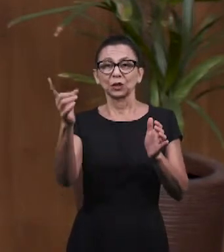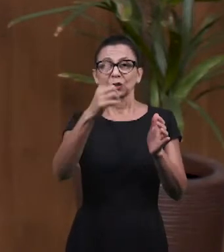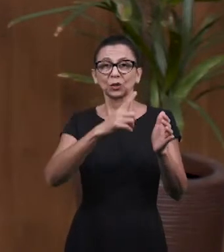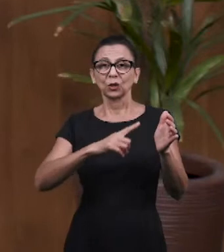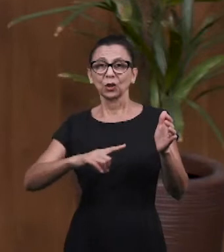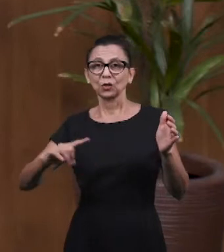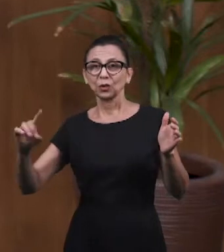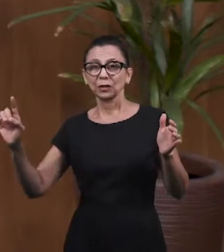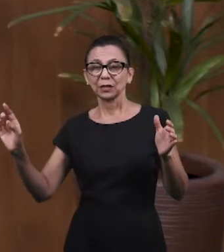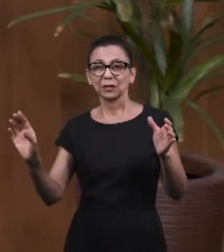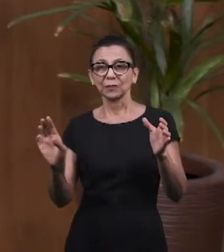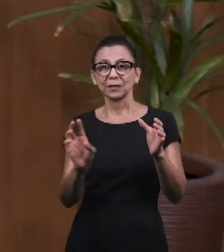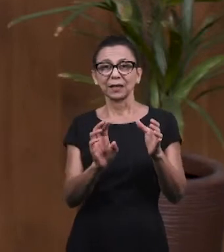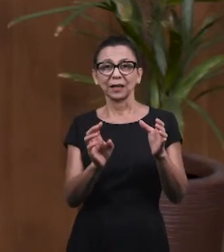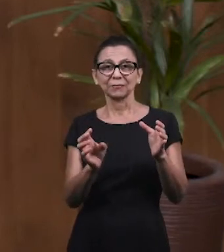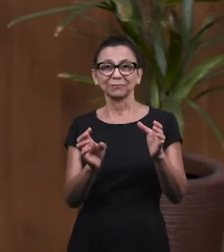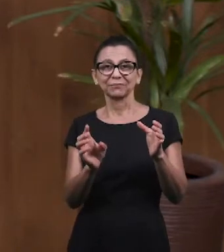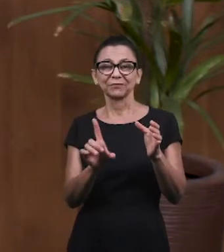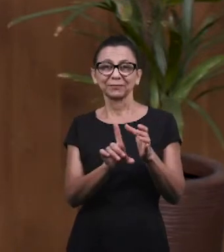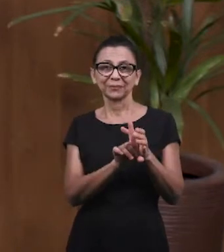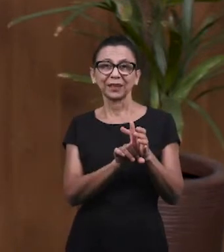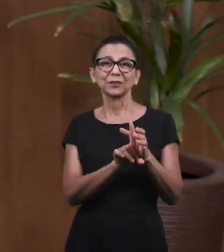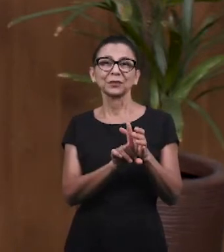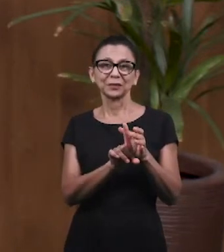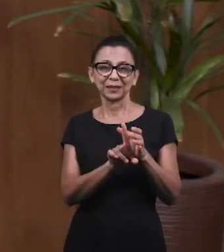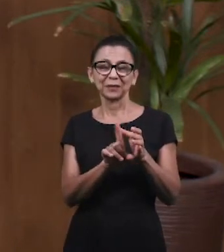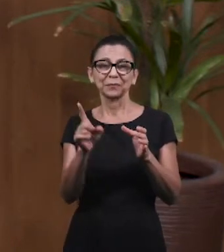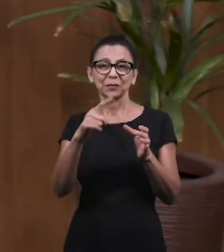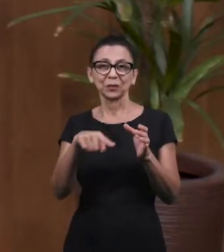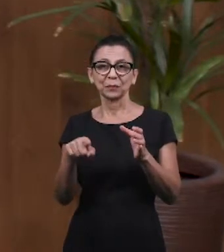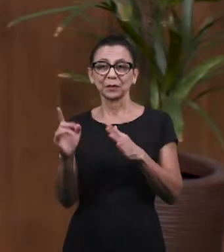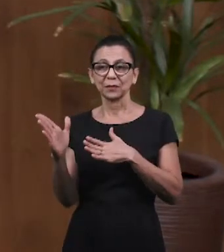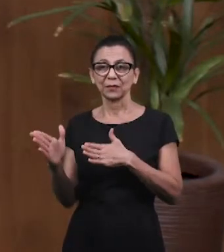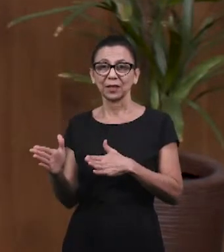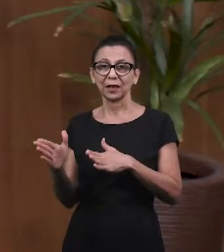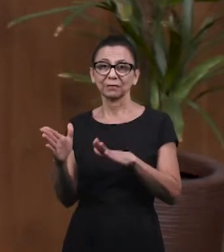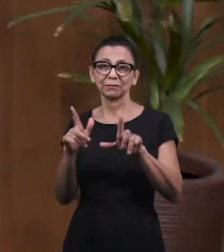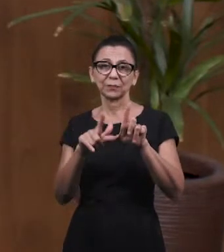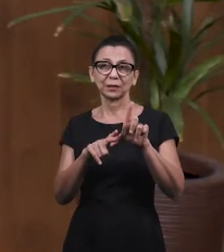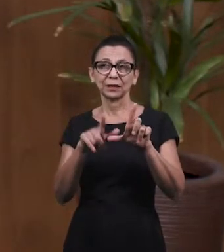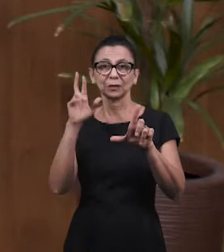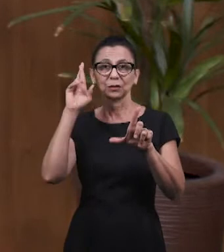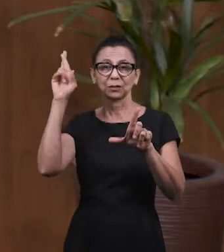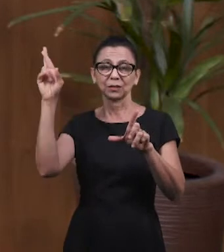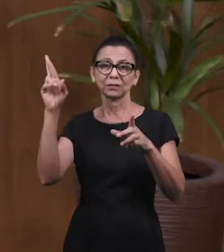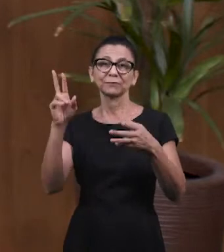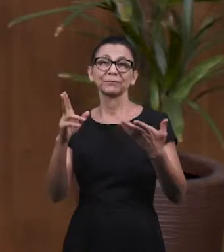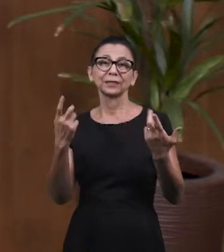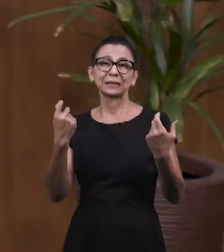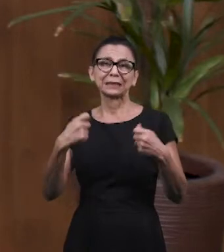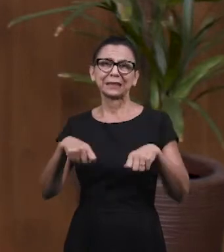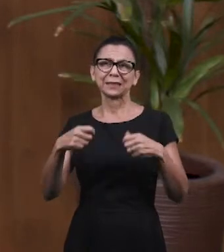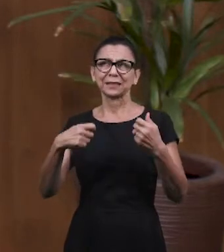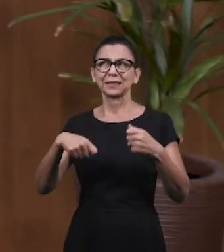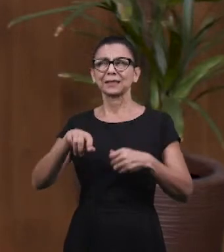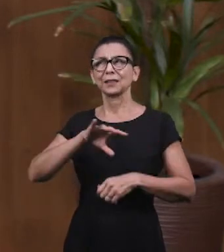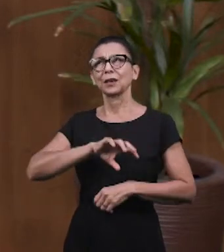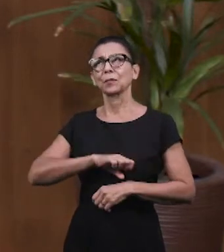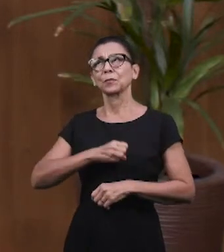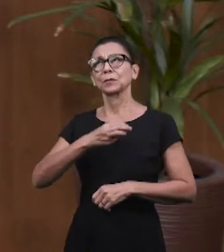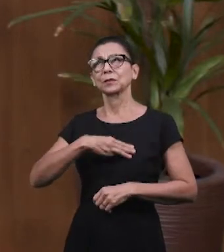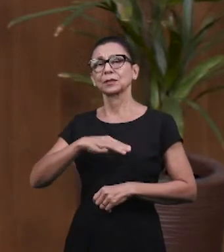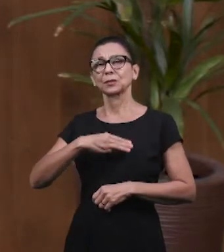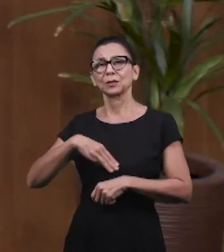devemos estar, né? Assim devemos ser como servos fiéis, dependentes do Senhor e carentes do grande amor e